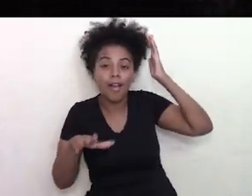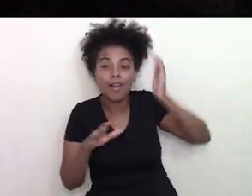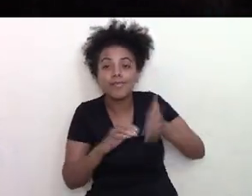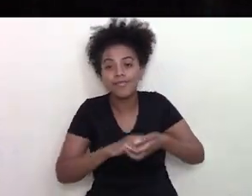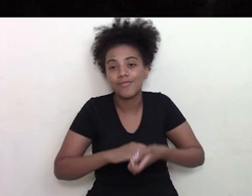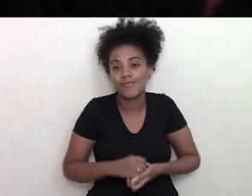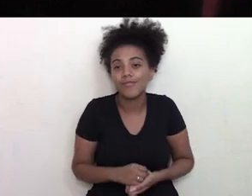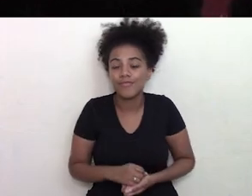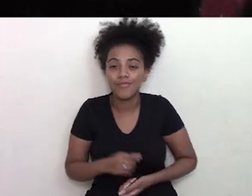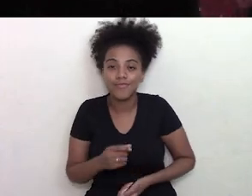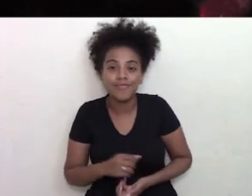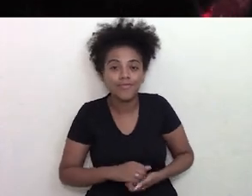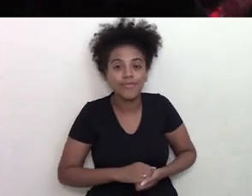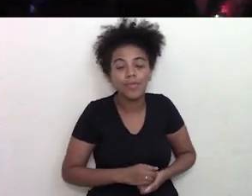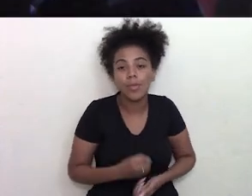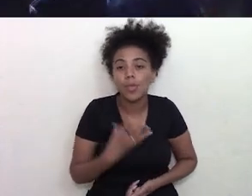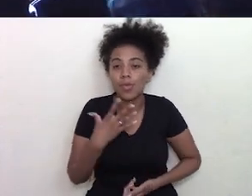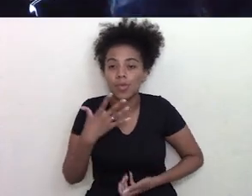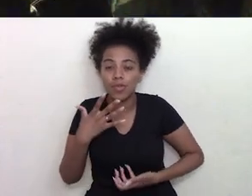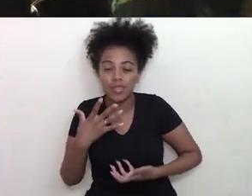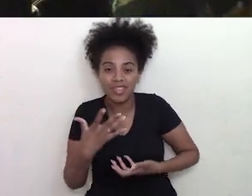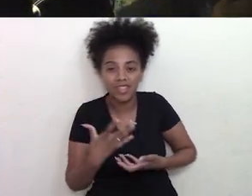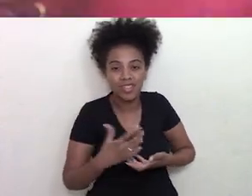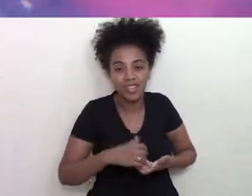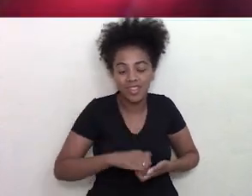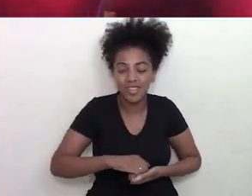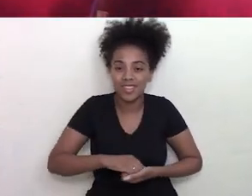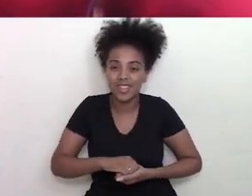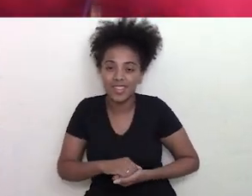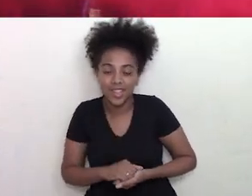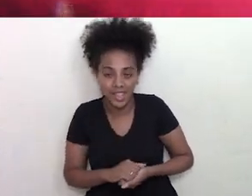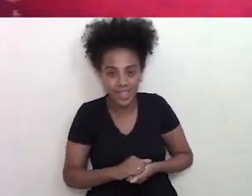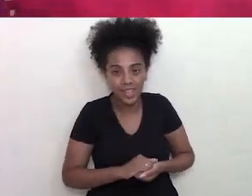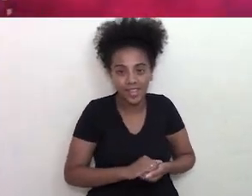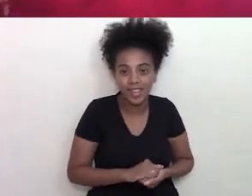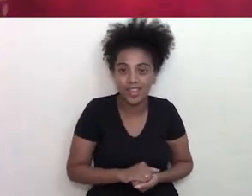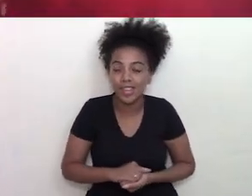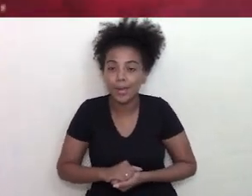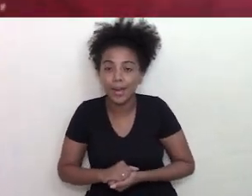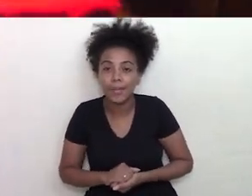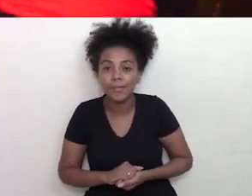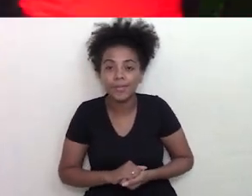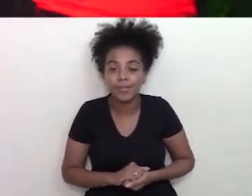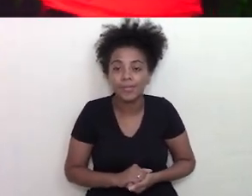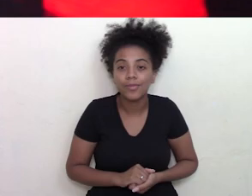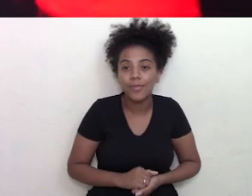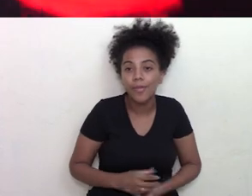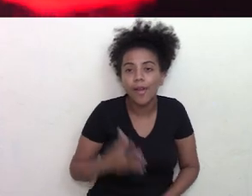a fúria desse front irá na vida.